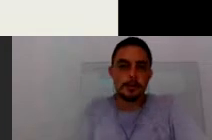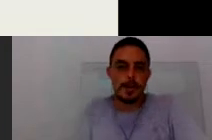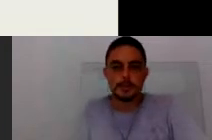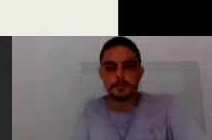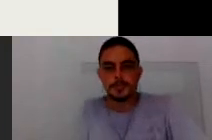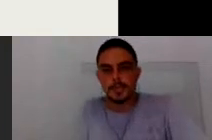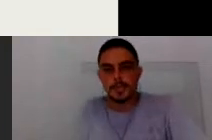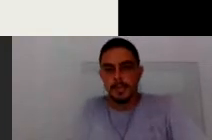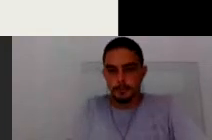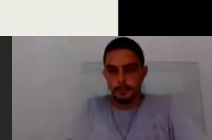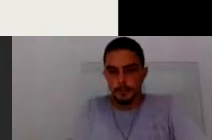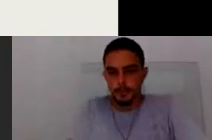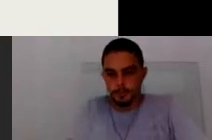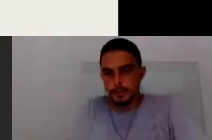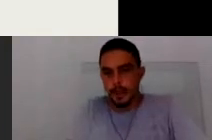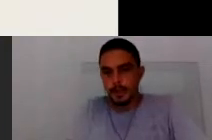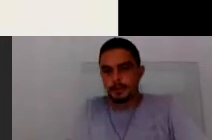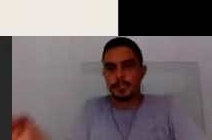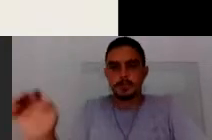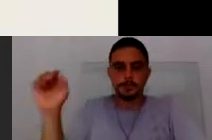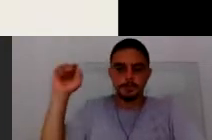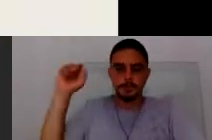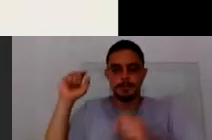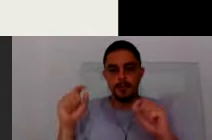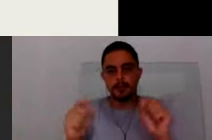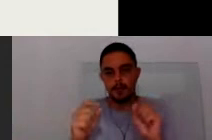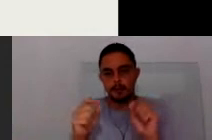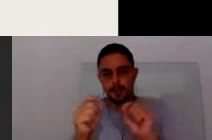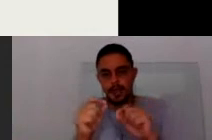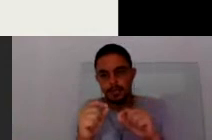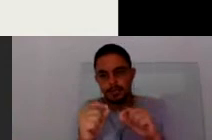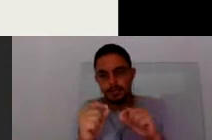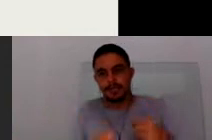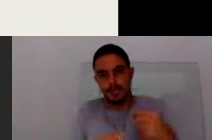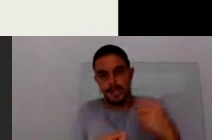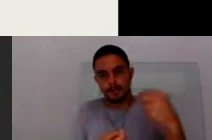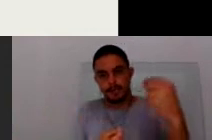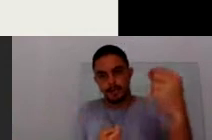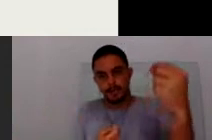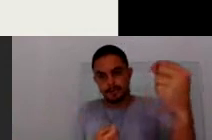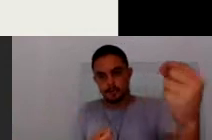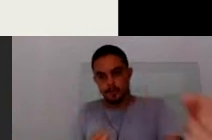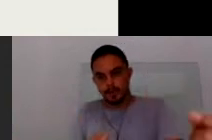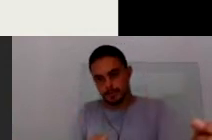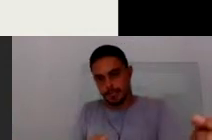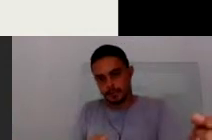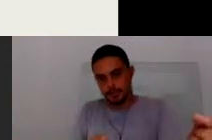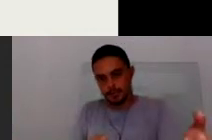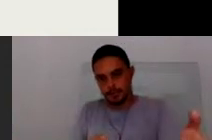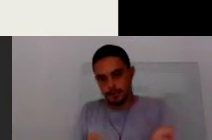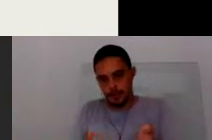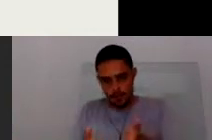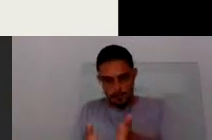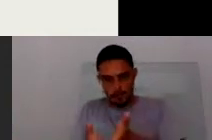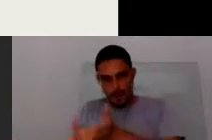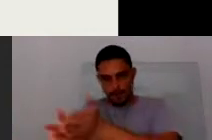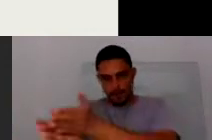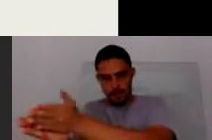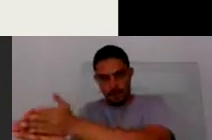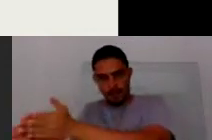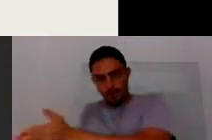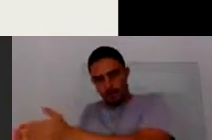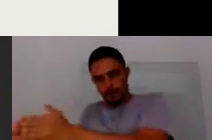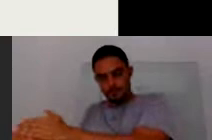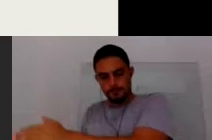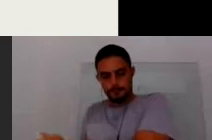cima pra... Por meio disso, vai ocorrer o quê? A entrada da água na camada superficial do terreno